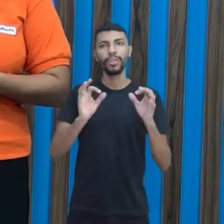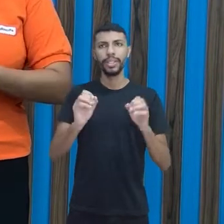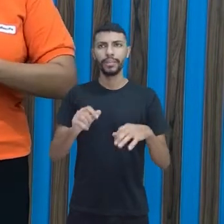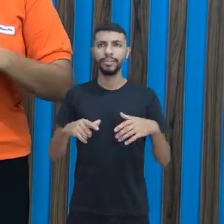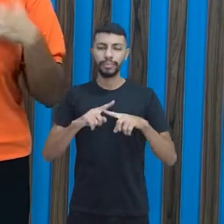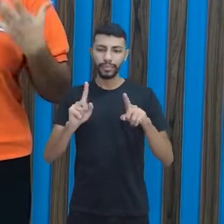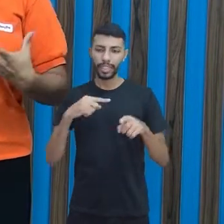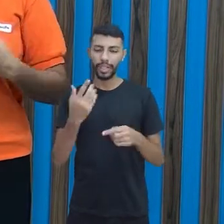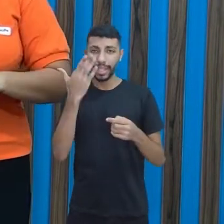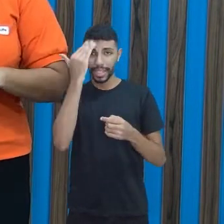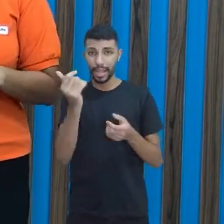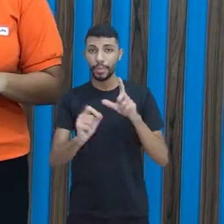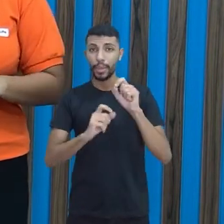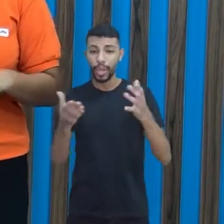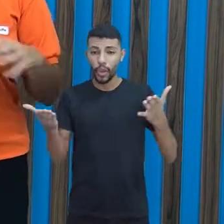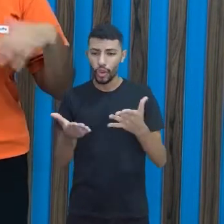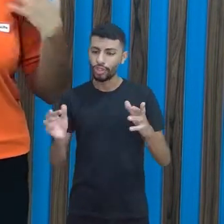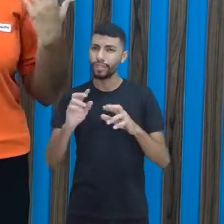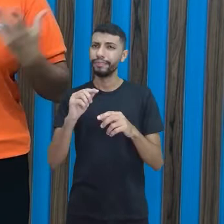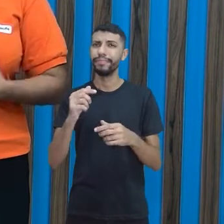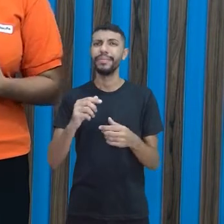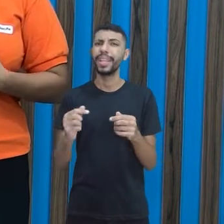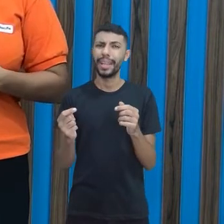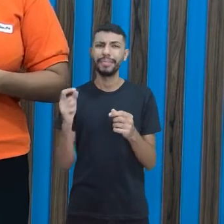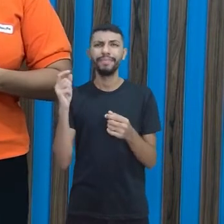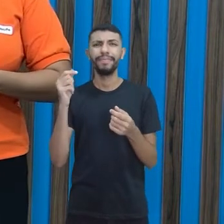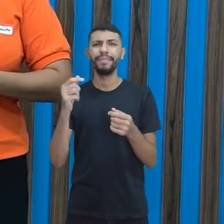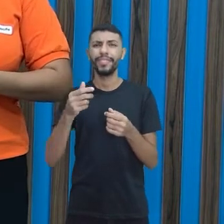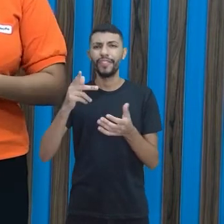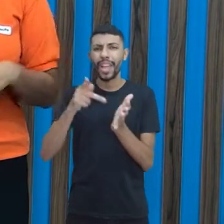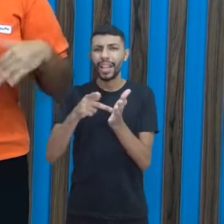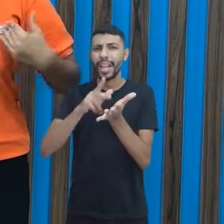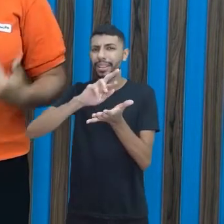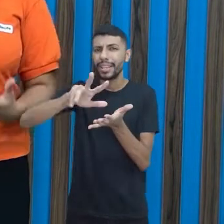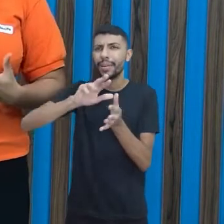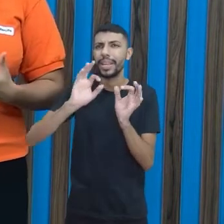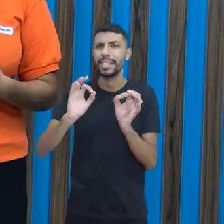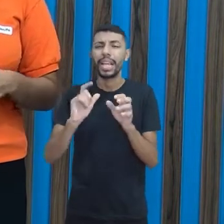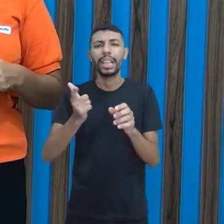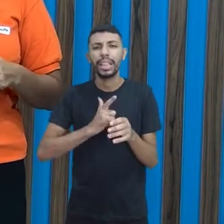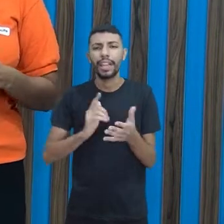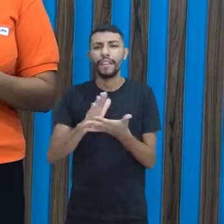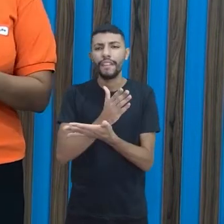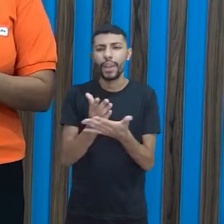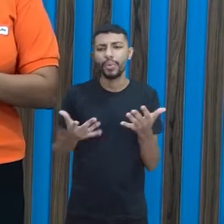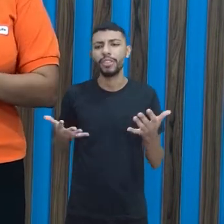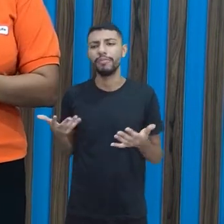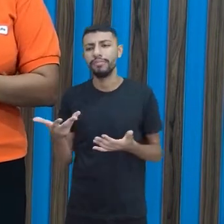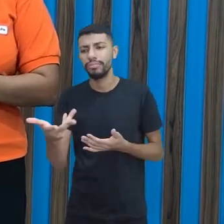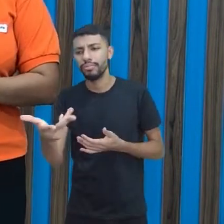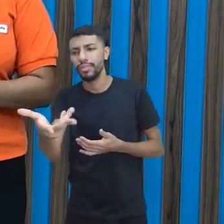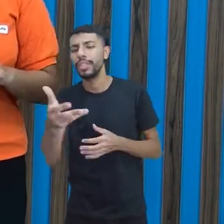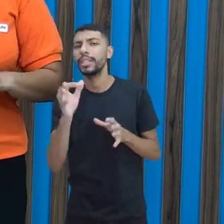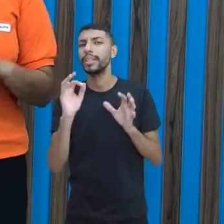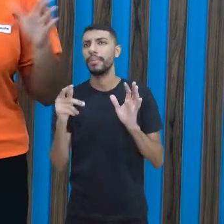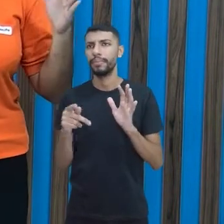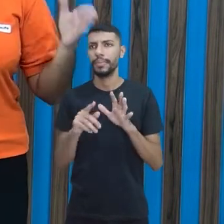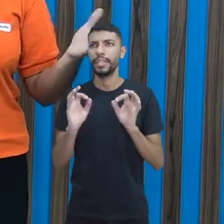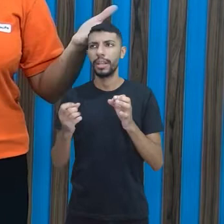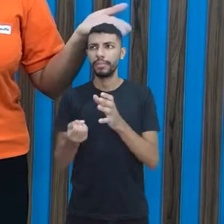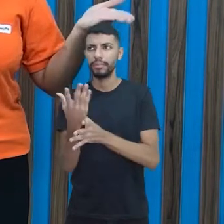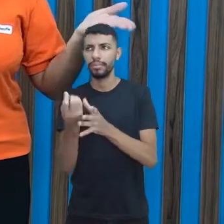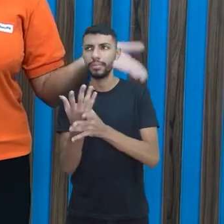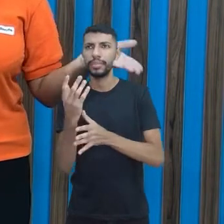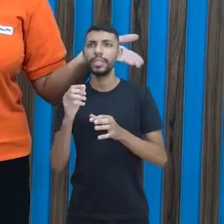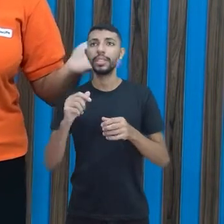verdade. Houve diversas produções no período da Idade Média, visto que isso